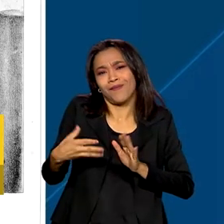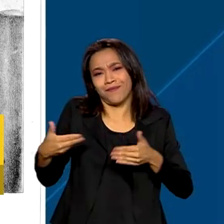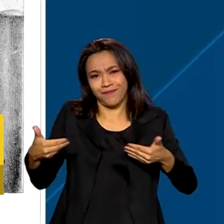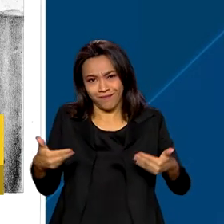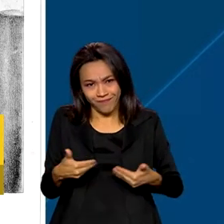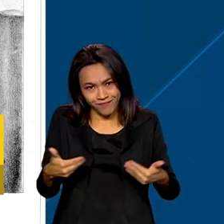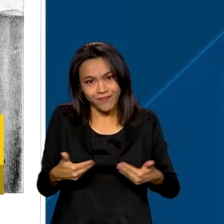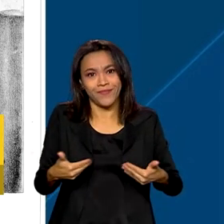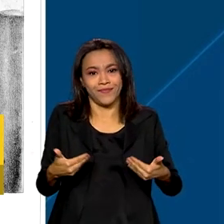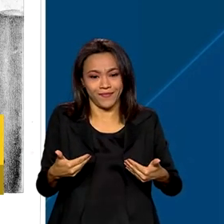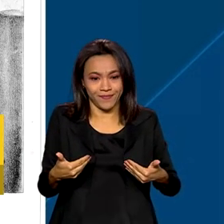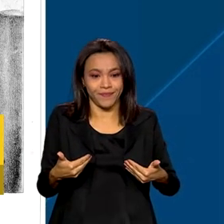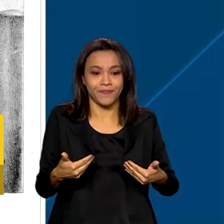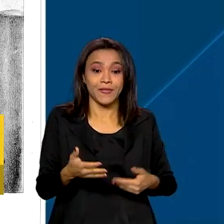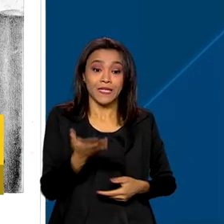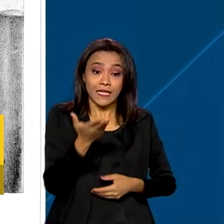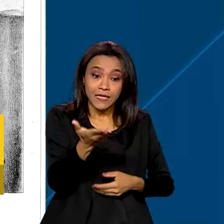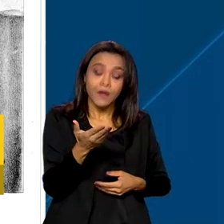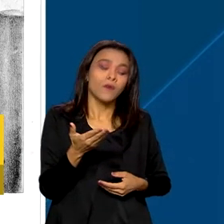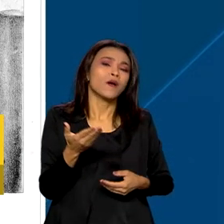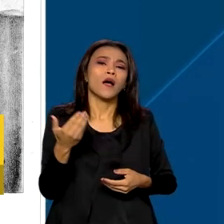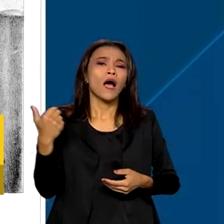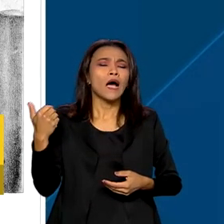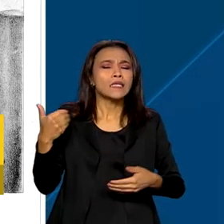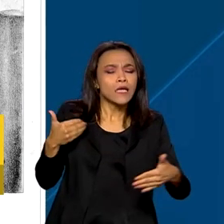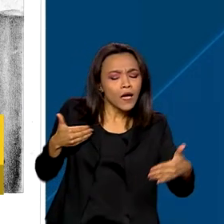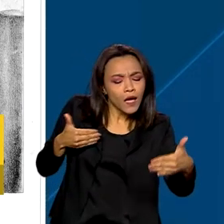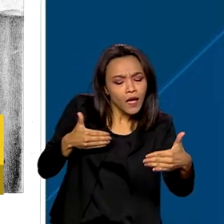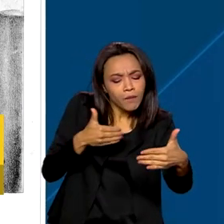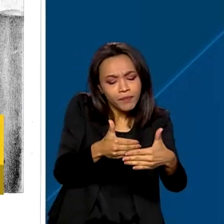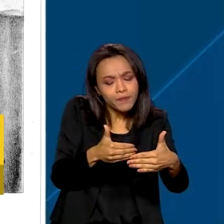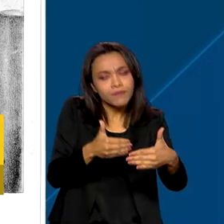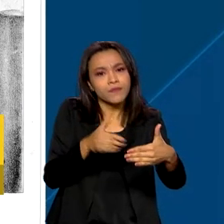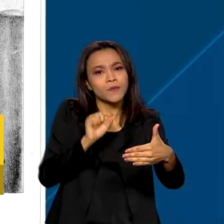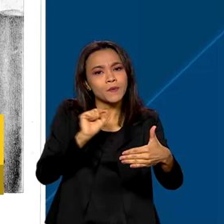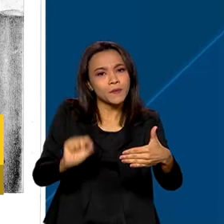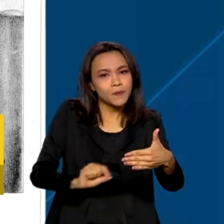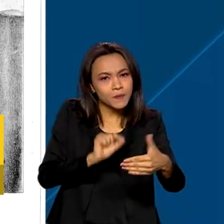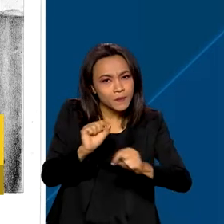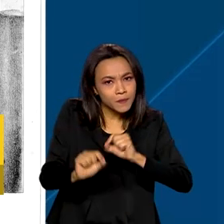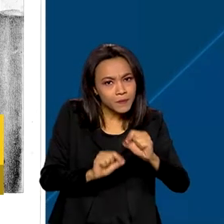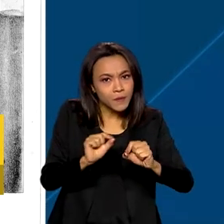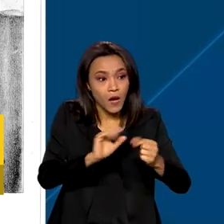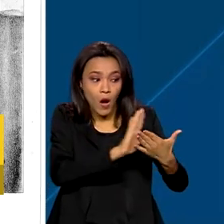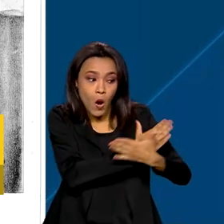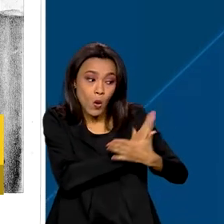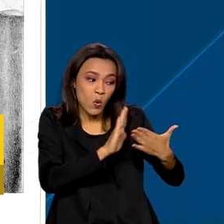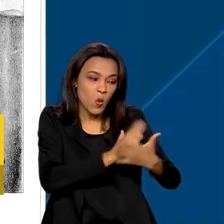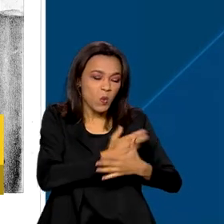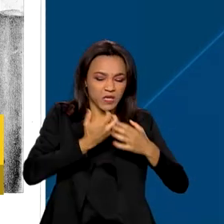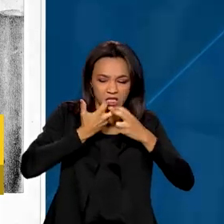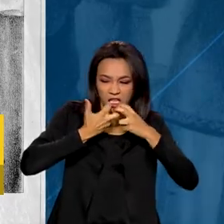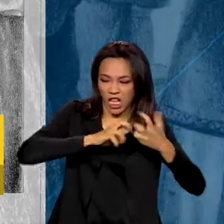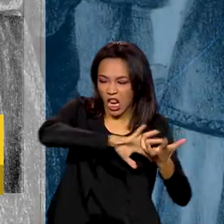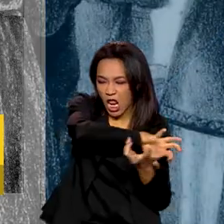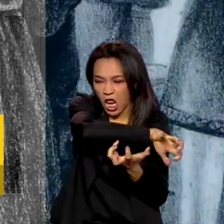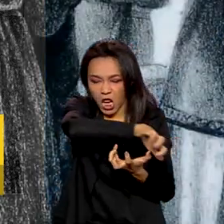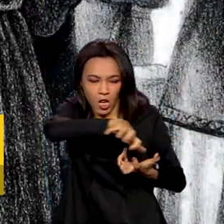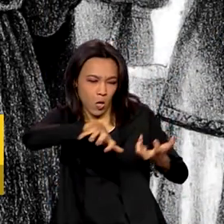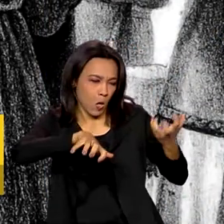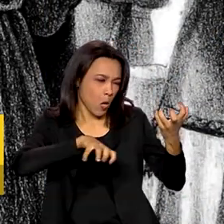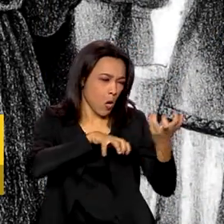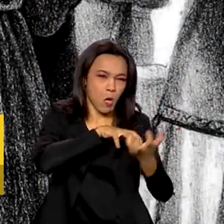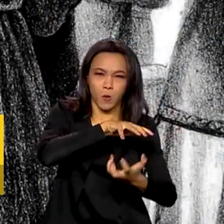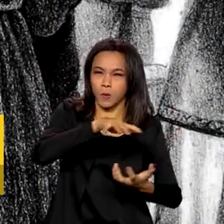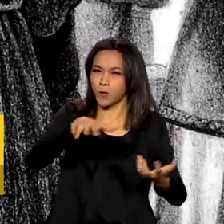dessas pessoas, até a véspera, uma parte delas estava presa como revolucionário,